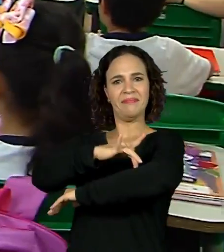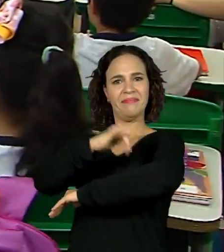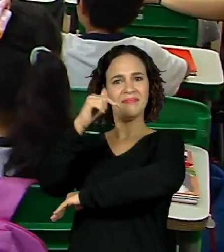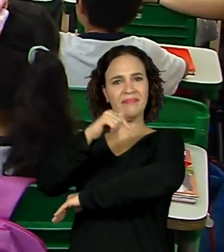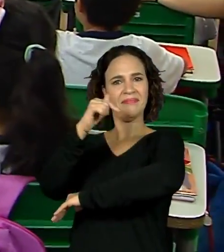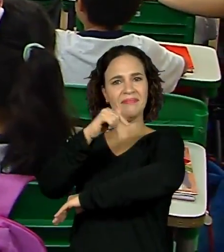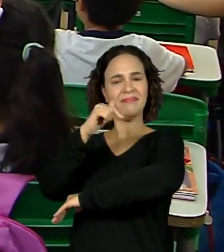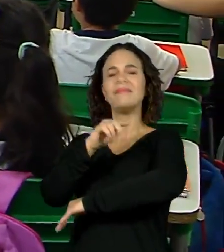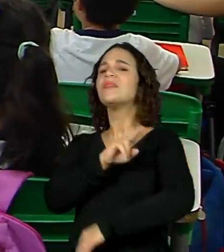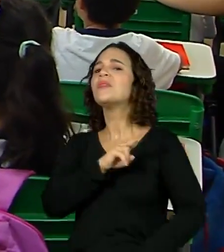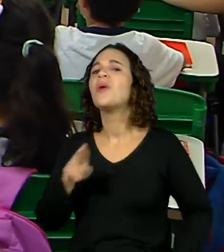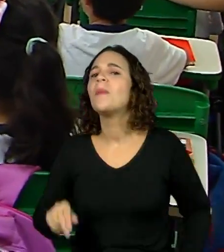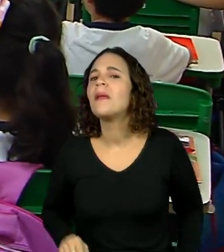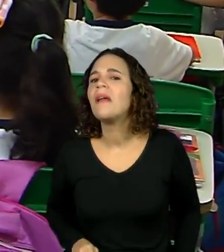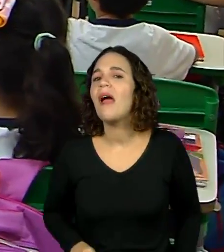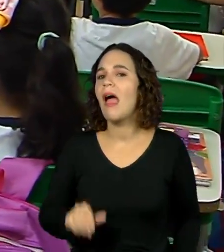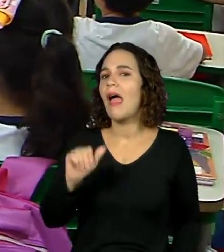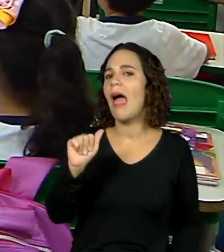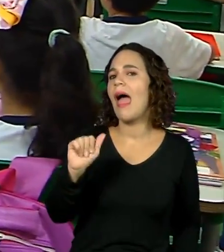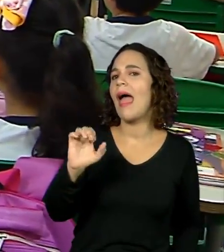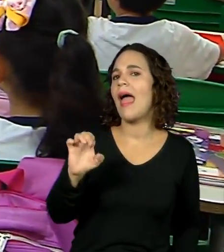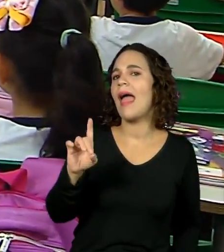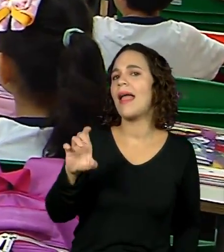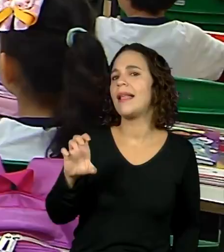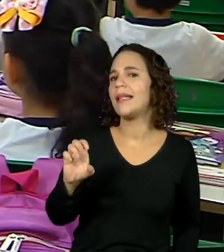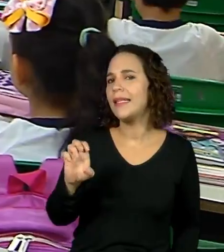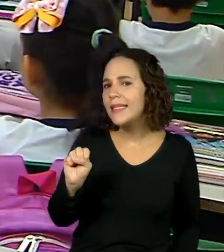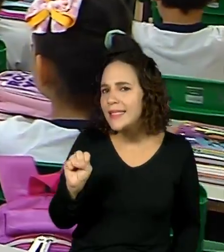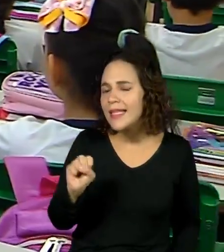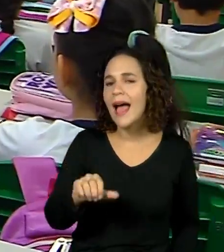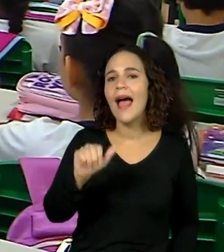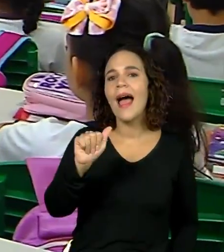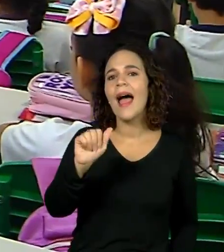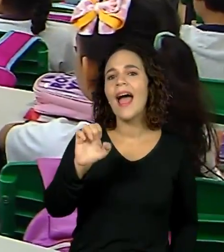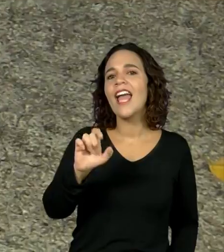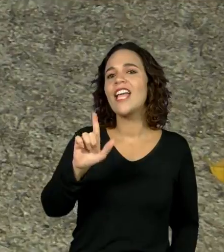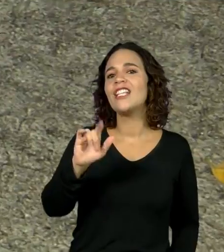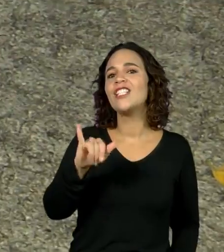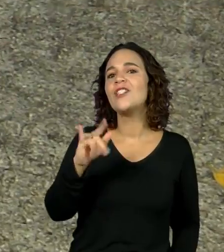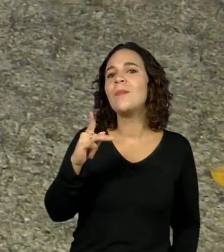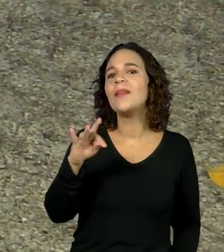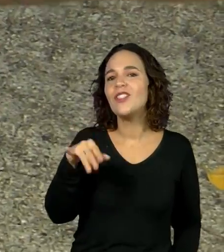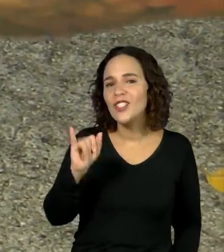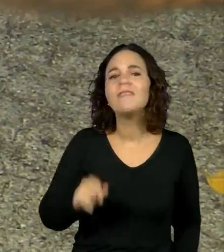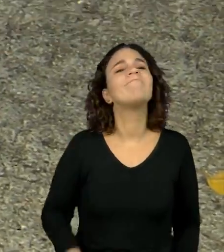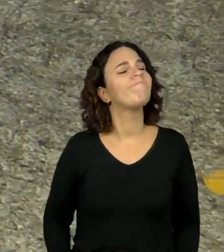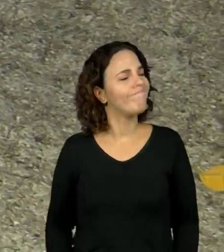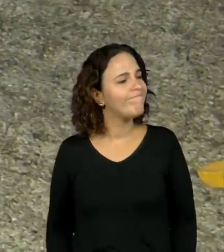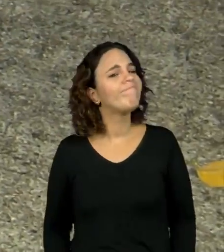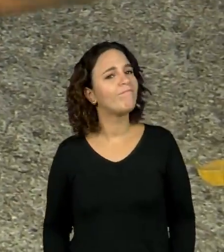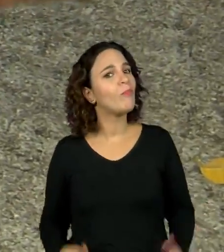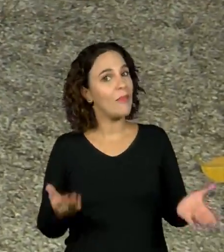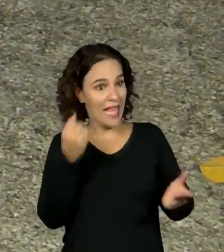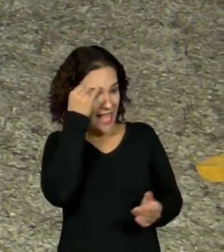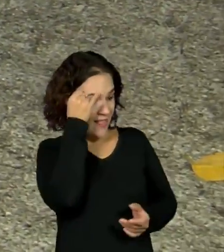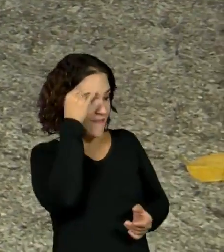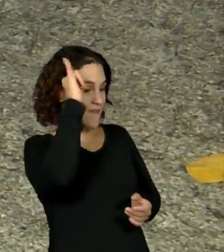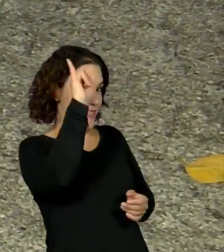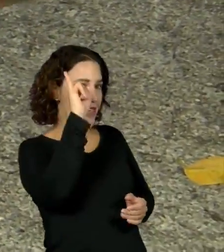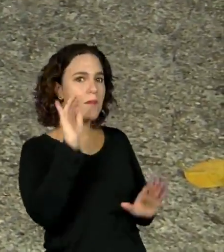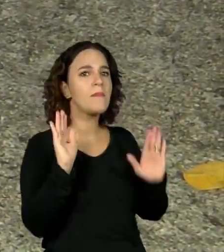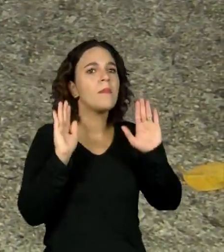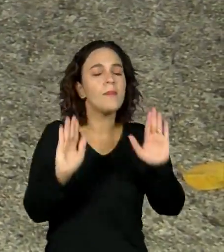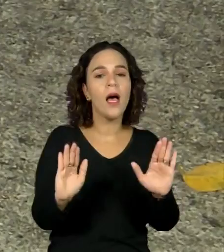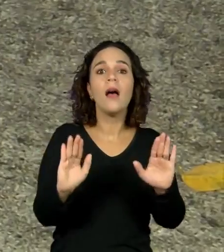mesmo? Aedes? Ah, turminha esperta. Mesmo com a precaução, é possível